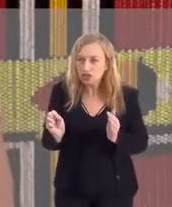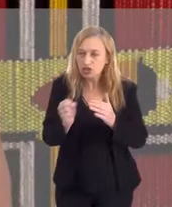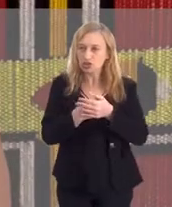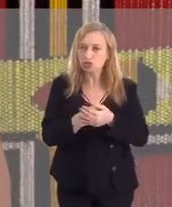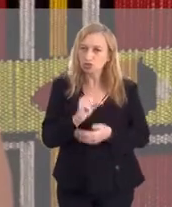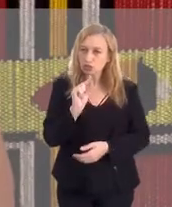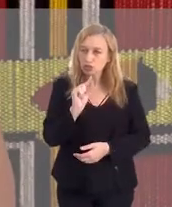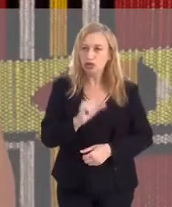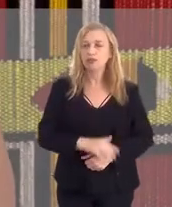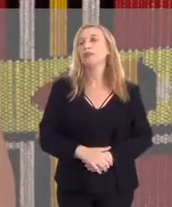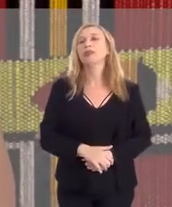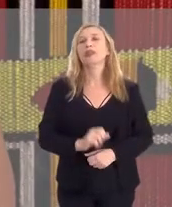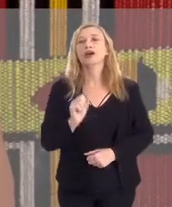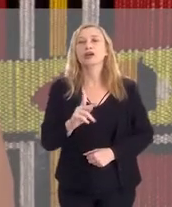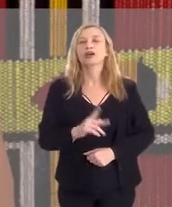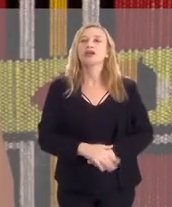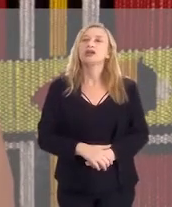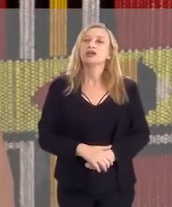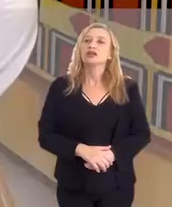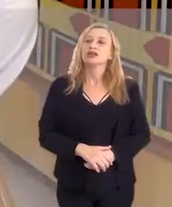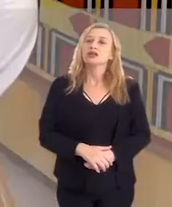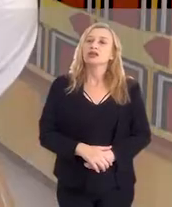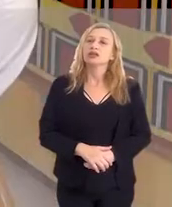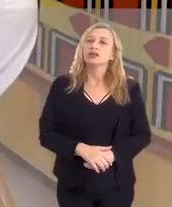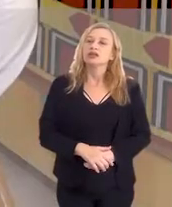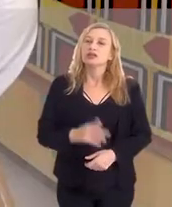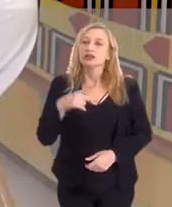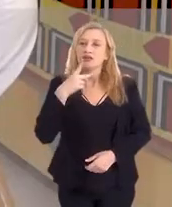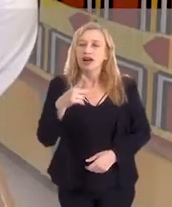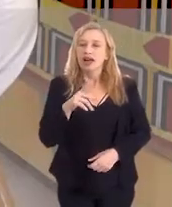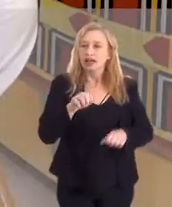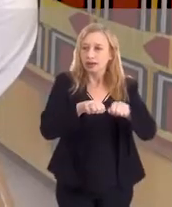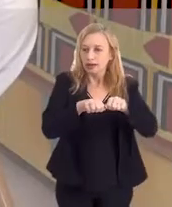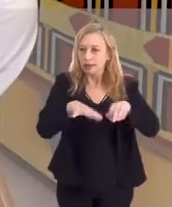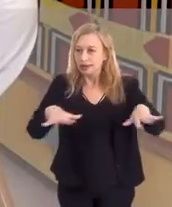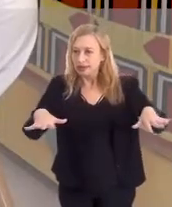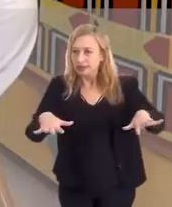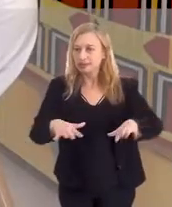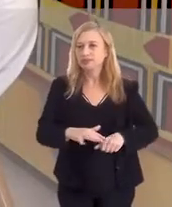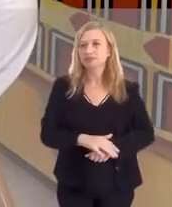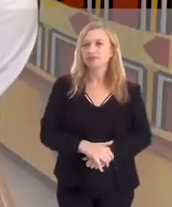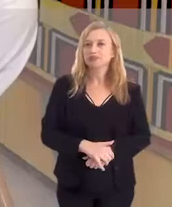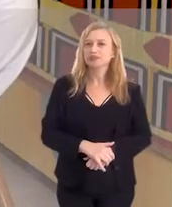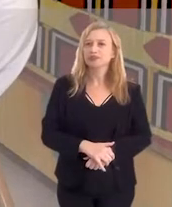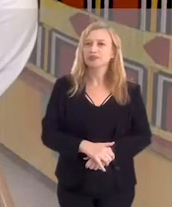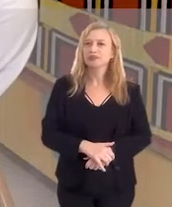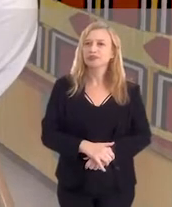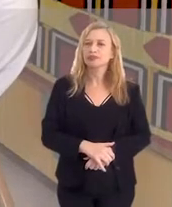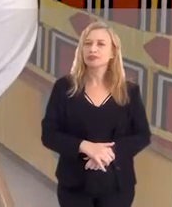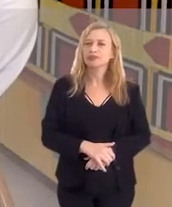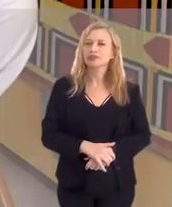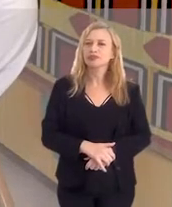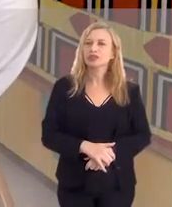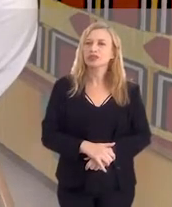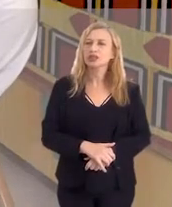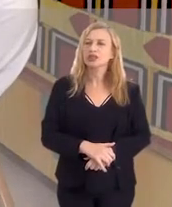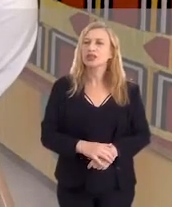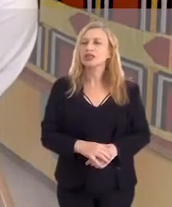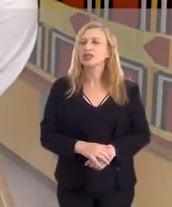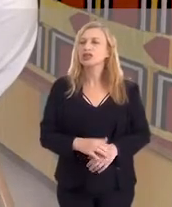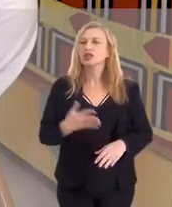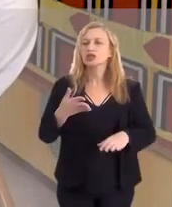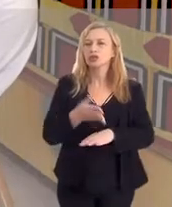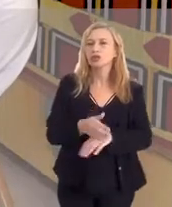pouco. Tá. É, vamos falar da pandemia. Quando surgiu